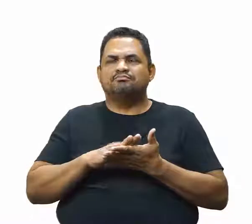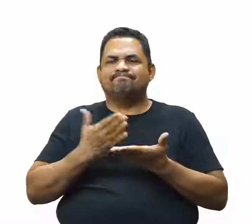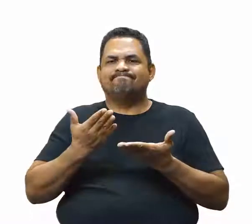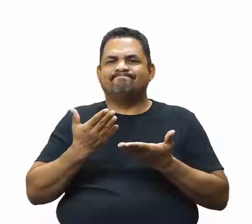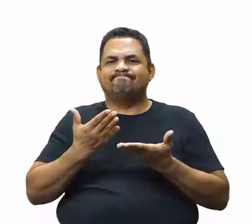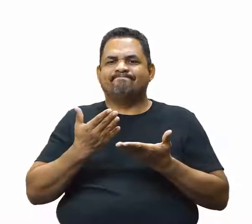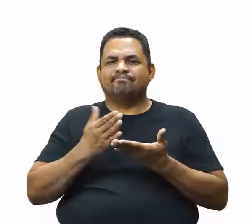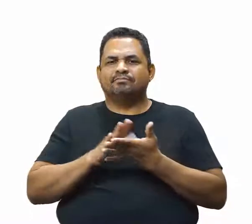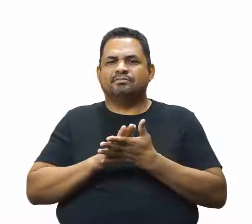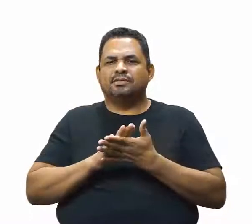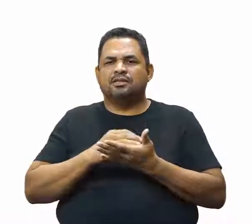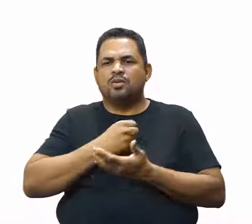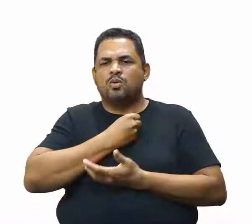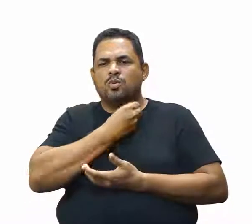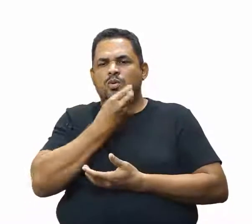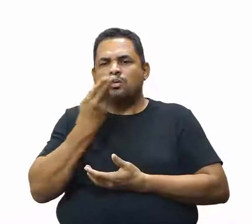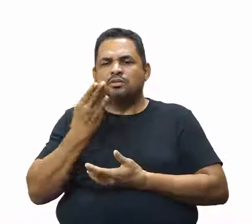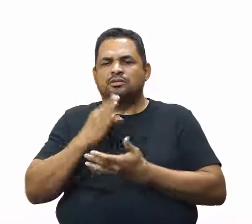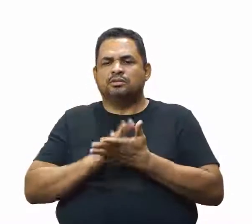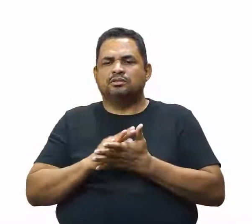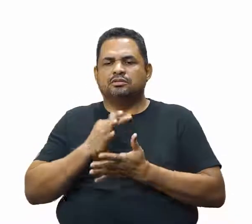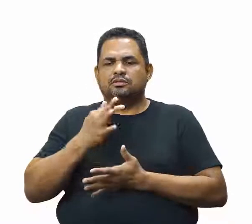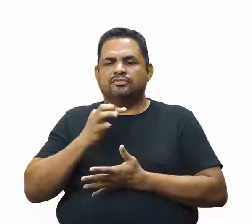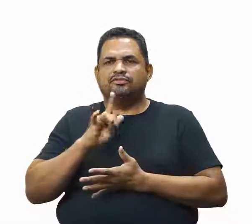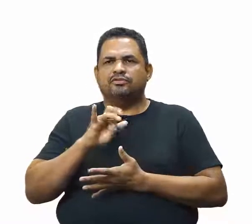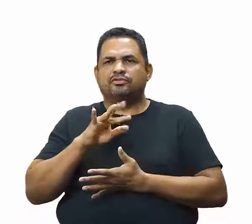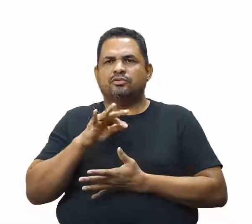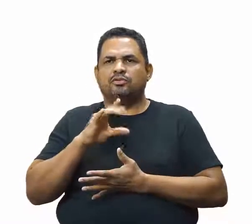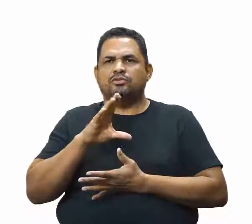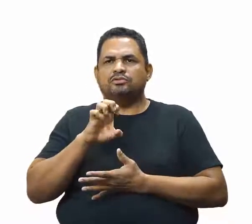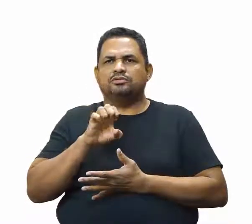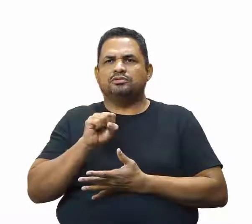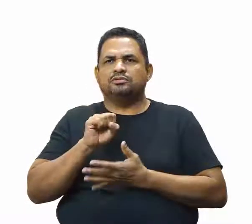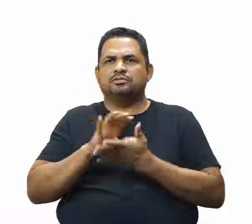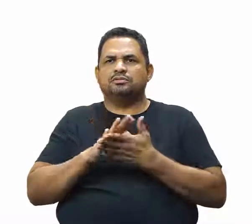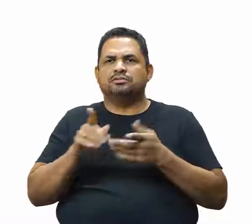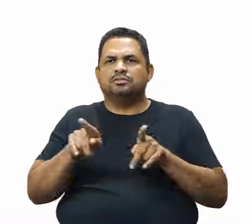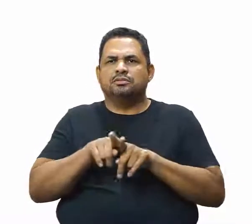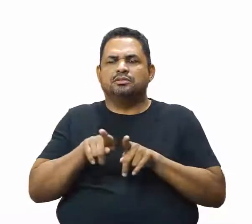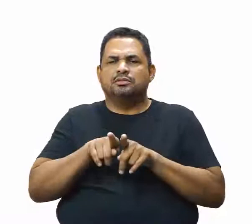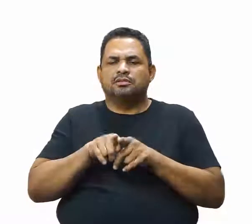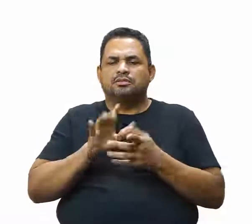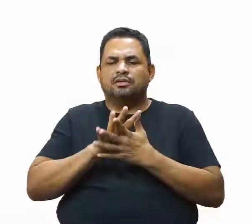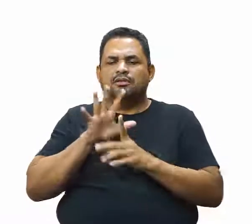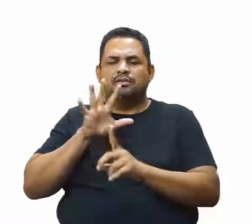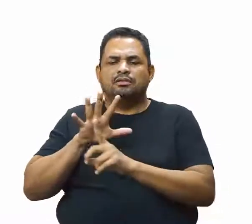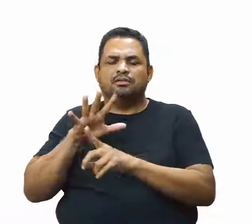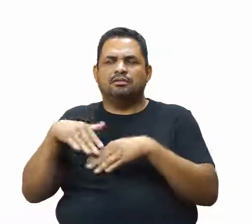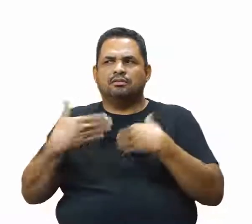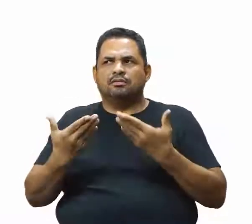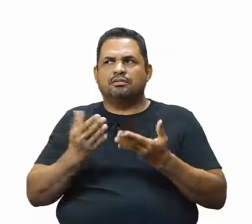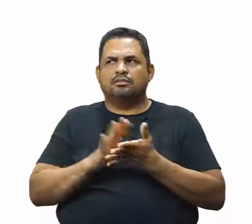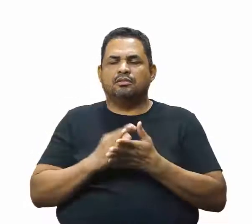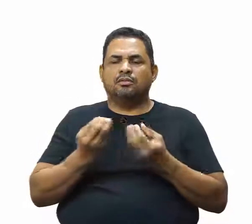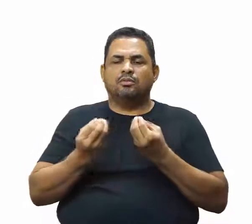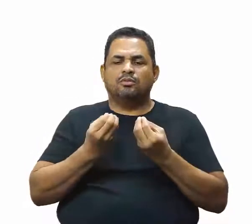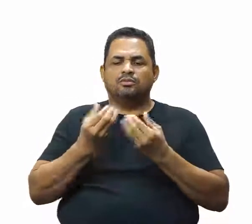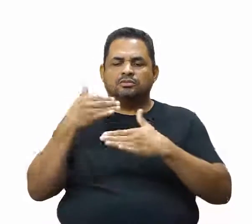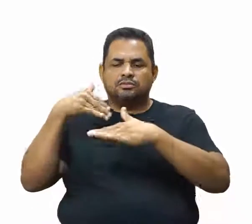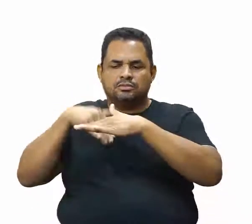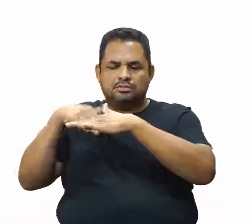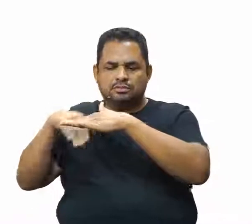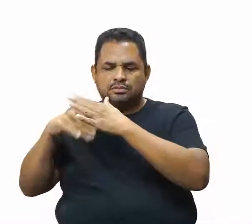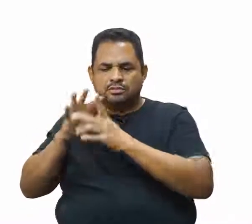da concentração da frutose. Também vai interferir da forma com a qual você tem que armazenar,